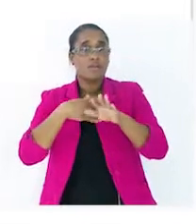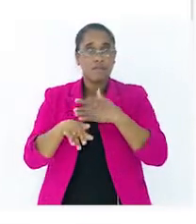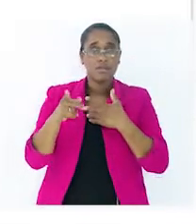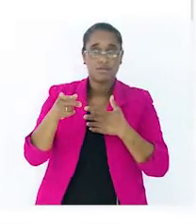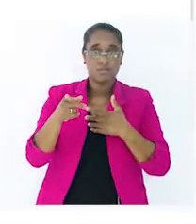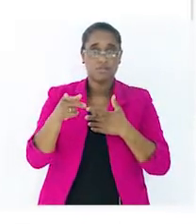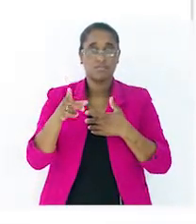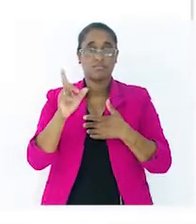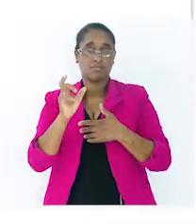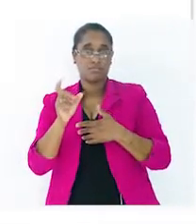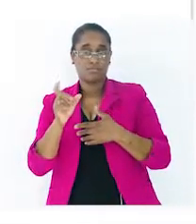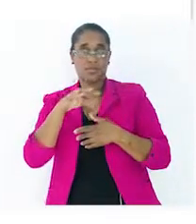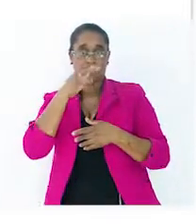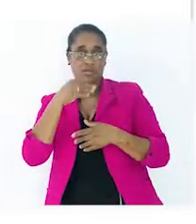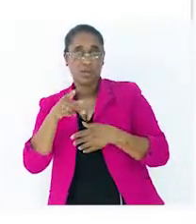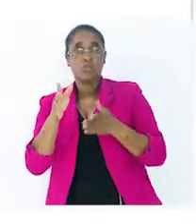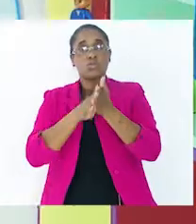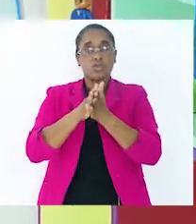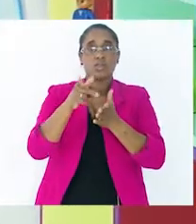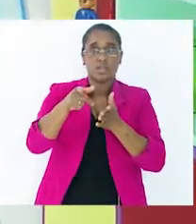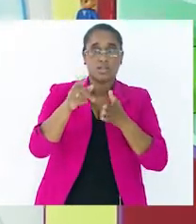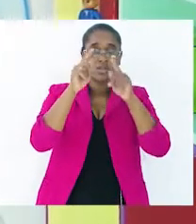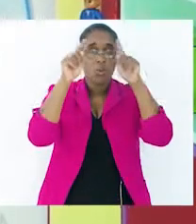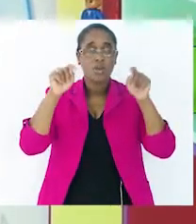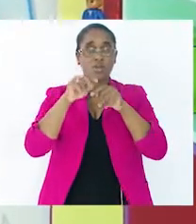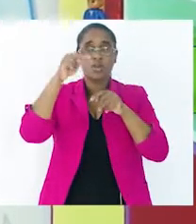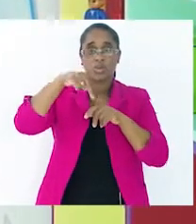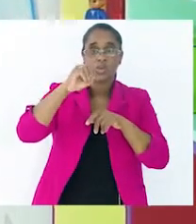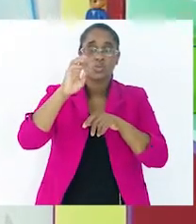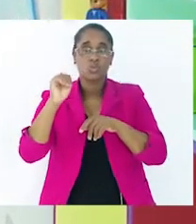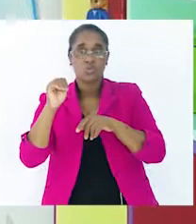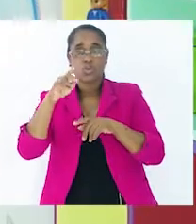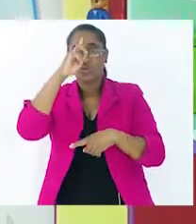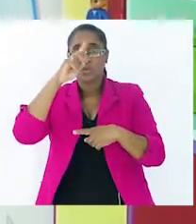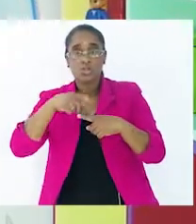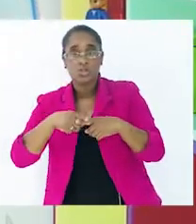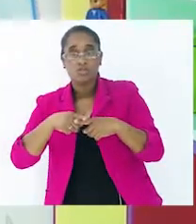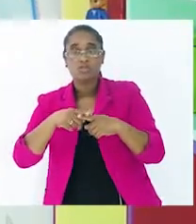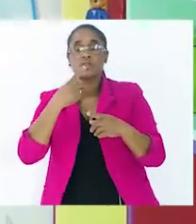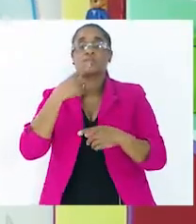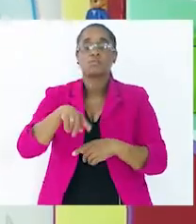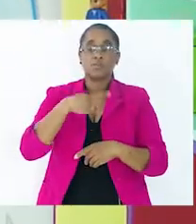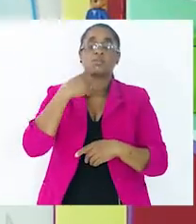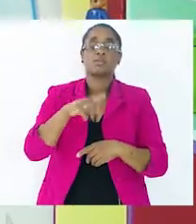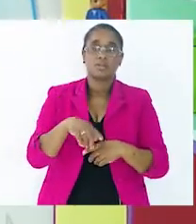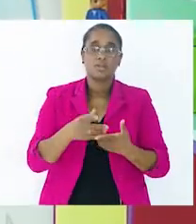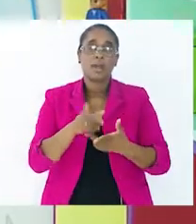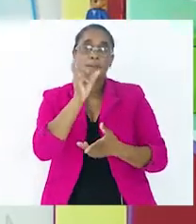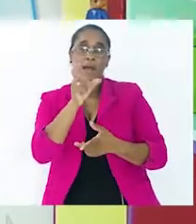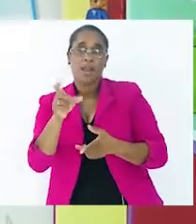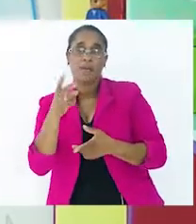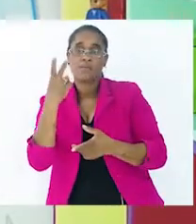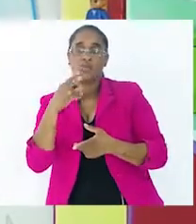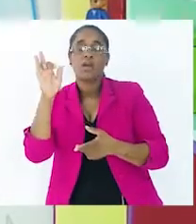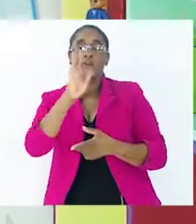palavrinha, okay? Esse nos, com o objetivo de evitar a repetição das 2 formas